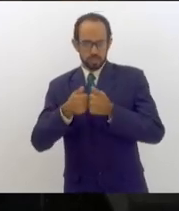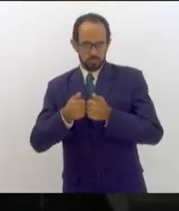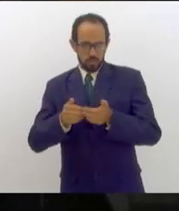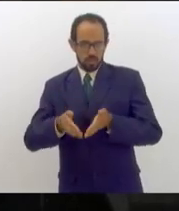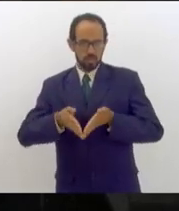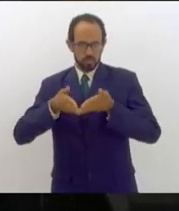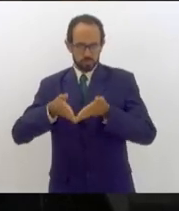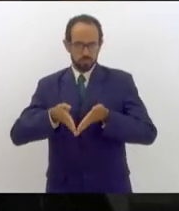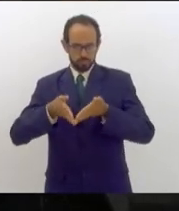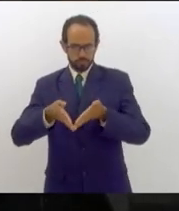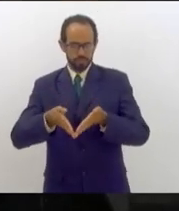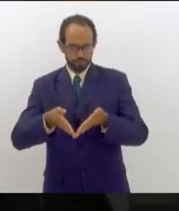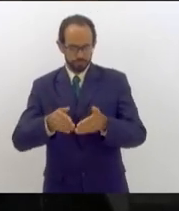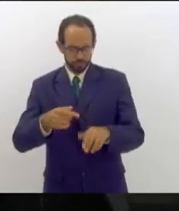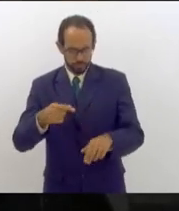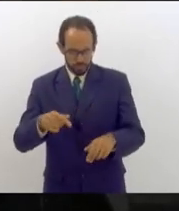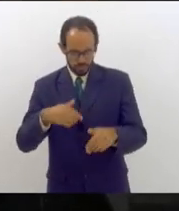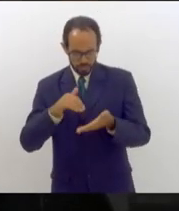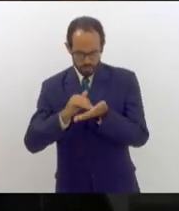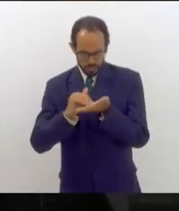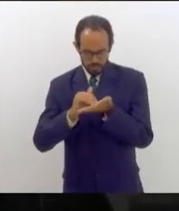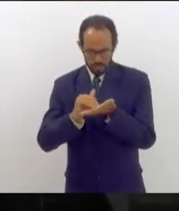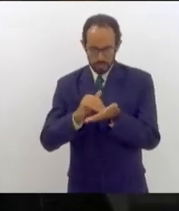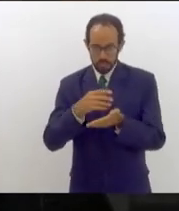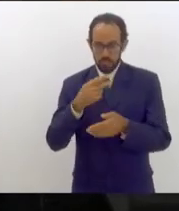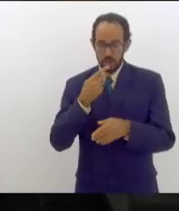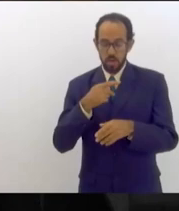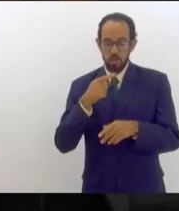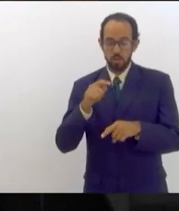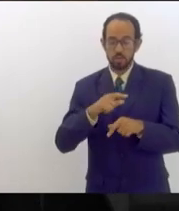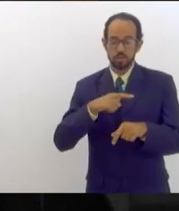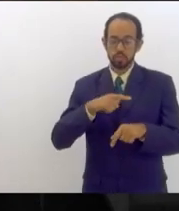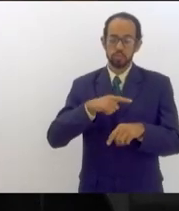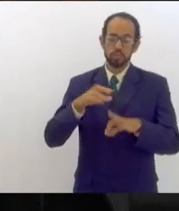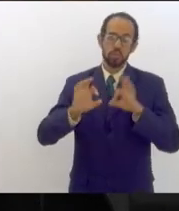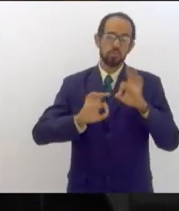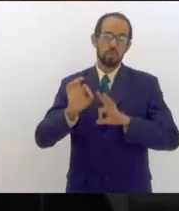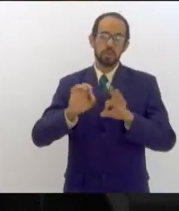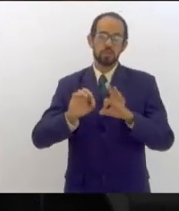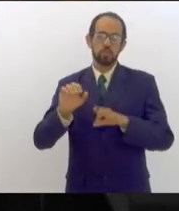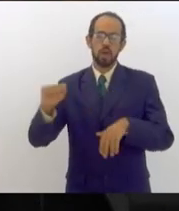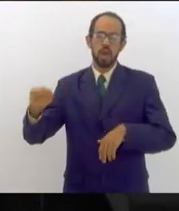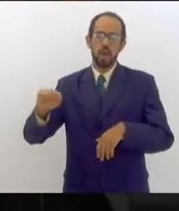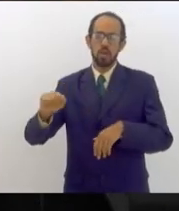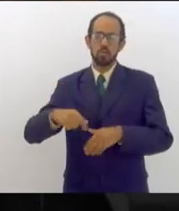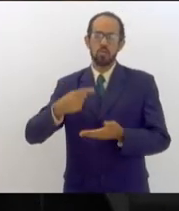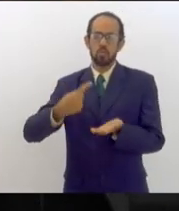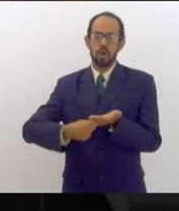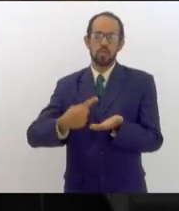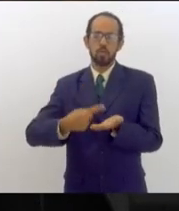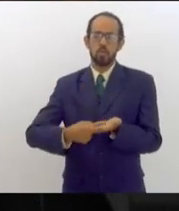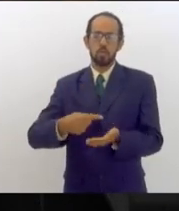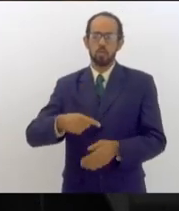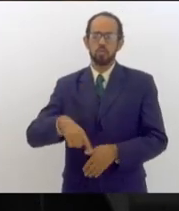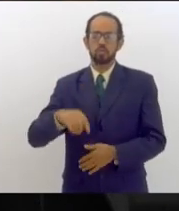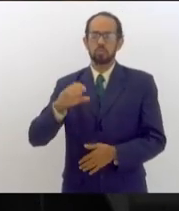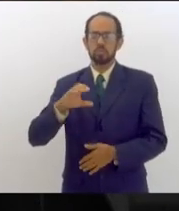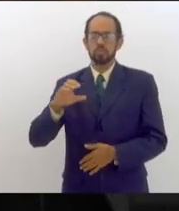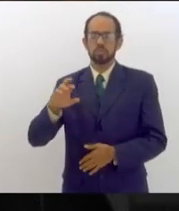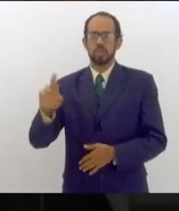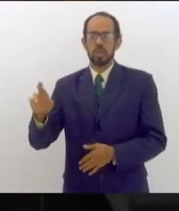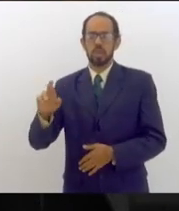a secretaria de transporte a secretaria de transporte nos dias que tinha como plano a um acordo com a CCR como plano b